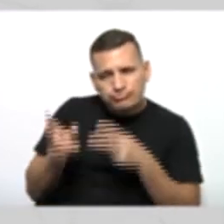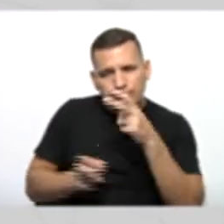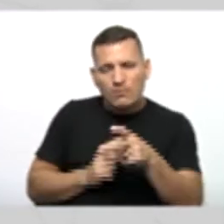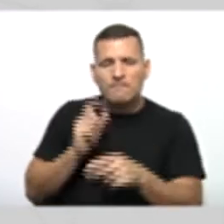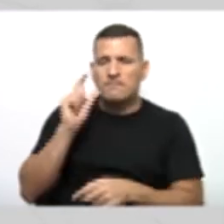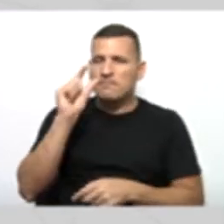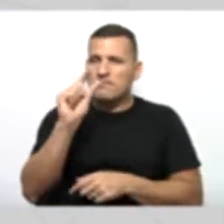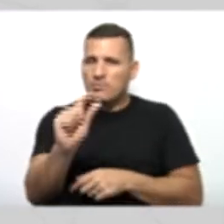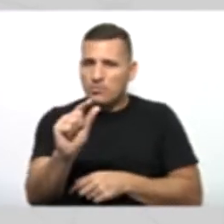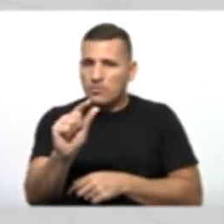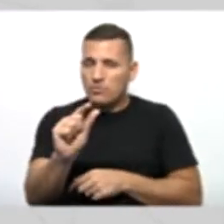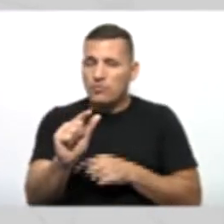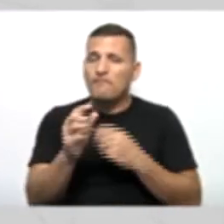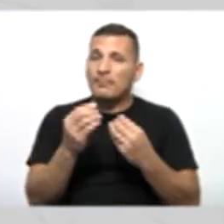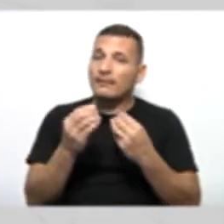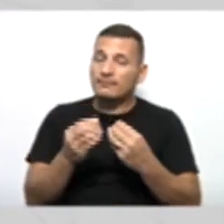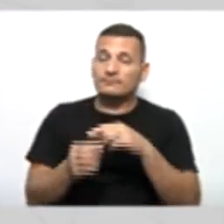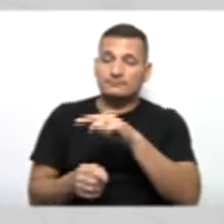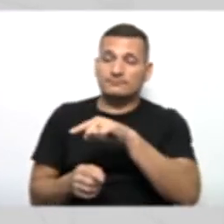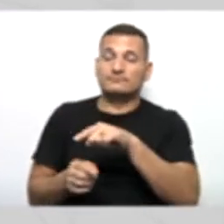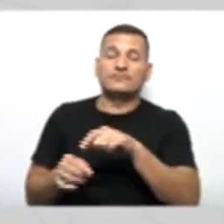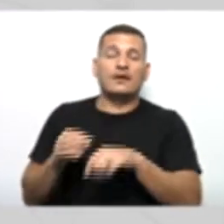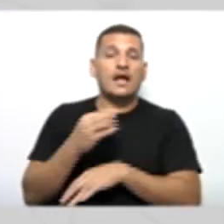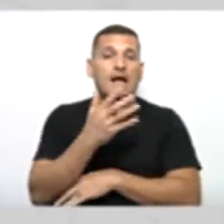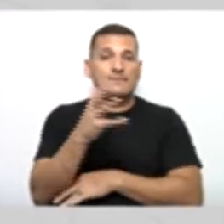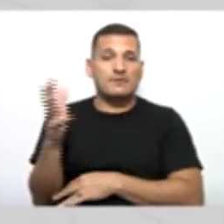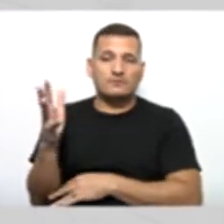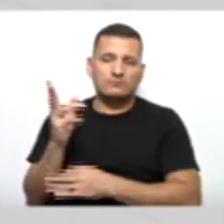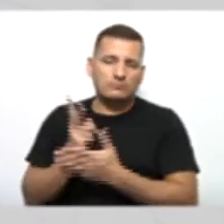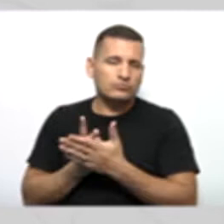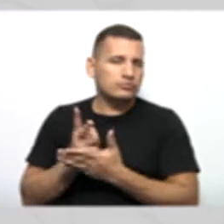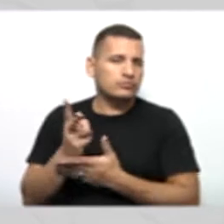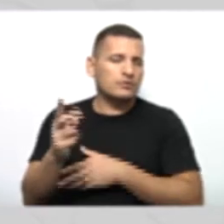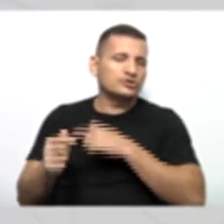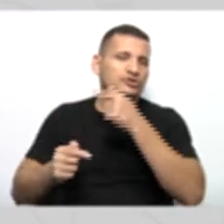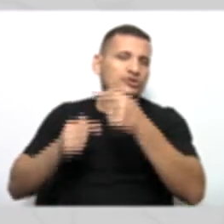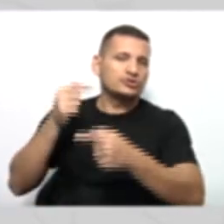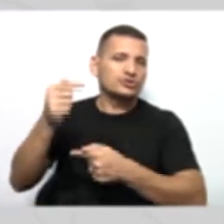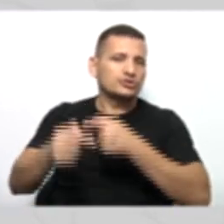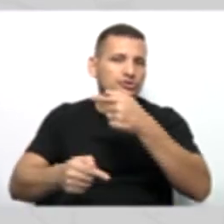meio ambiente continue podendo sustentar as gerações futuras.